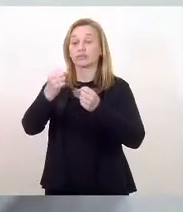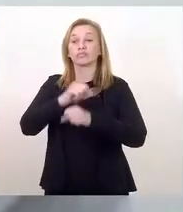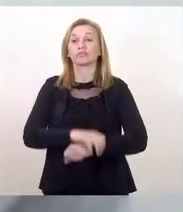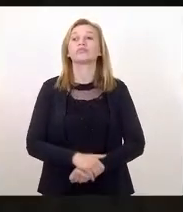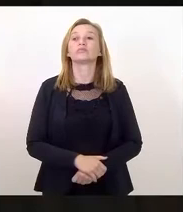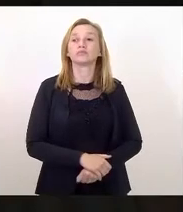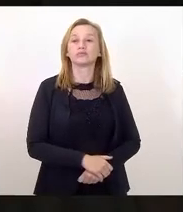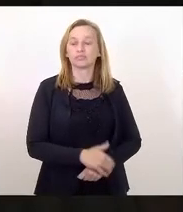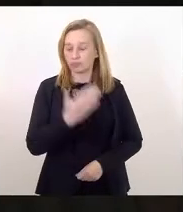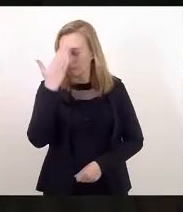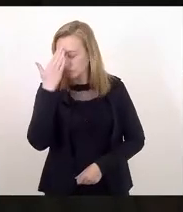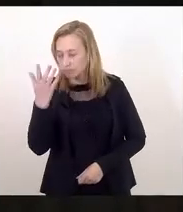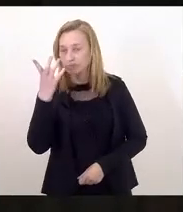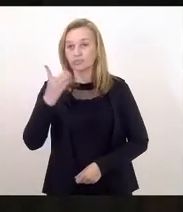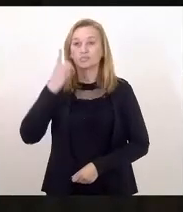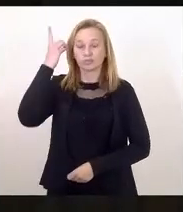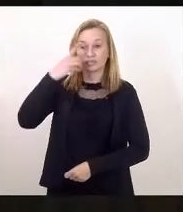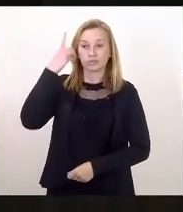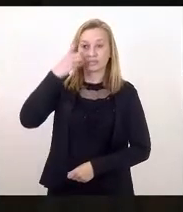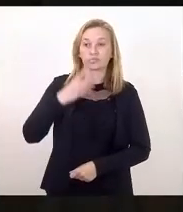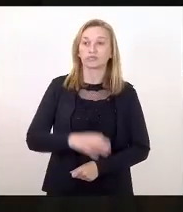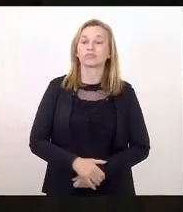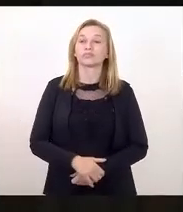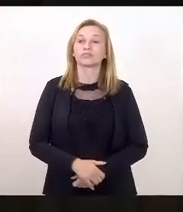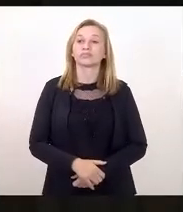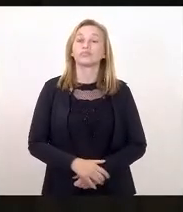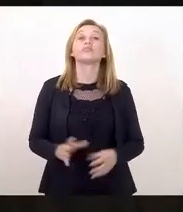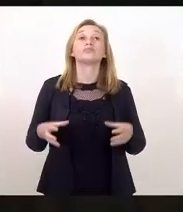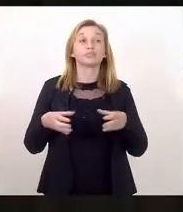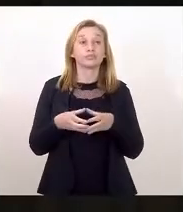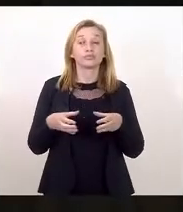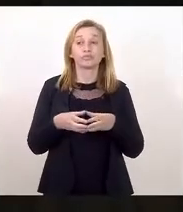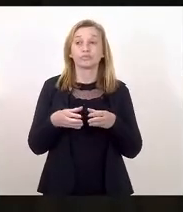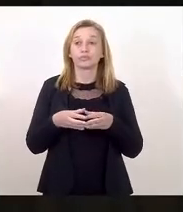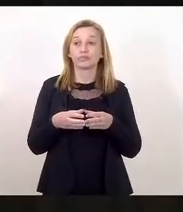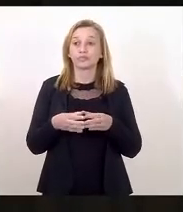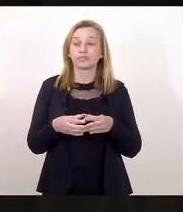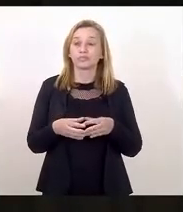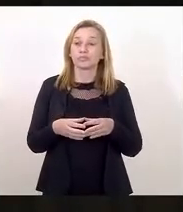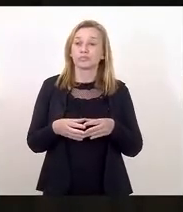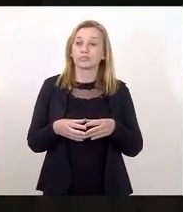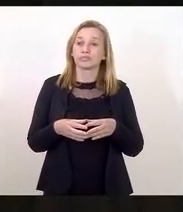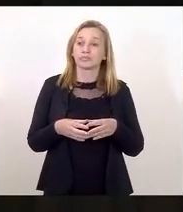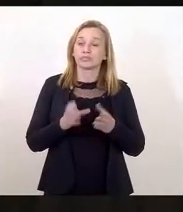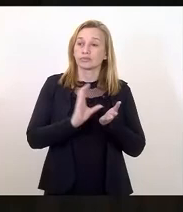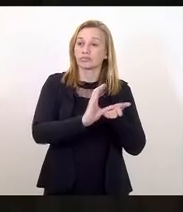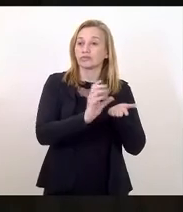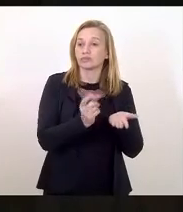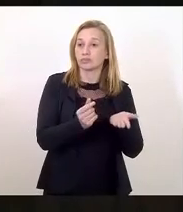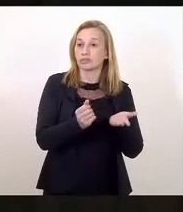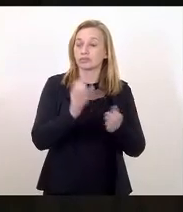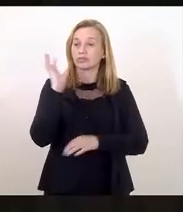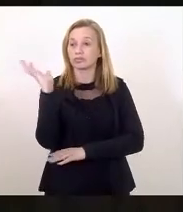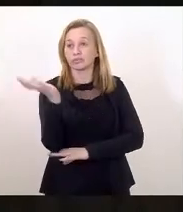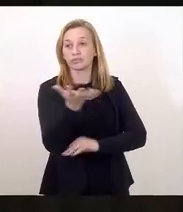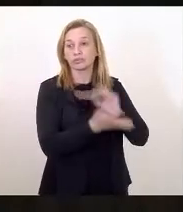Obrigada, deputado. Pela Comissão de Saneamento Ambiental. Deputada Lucinha.